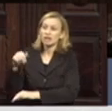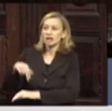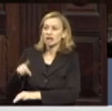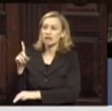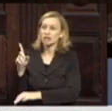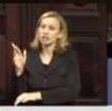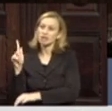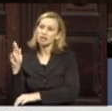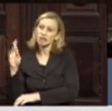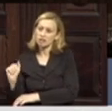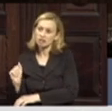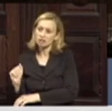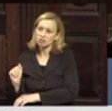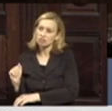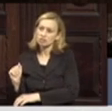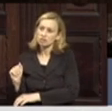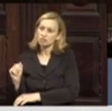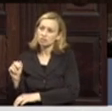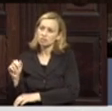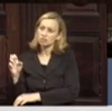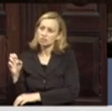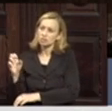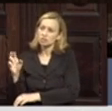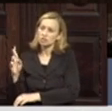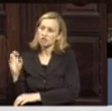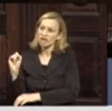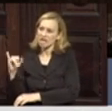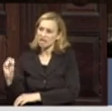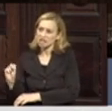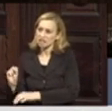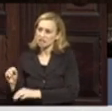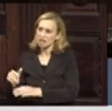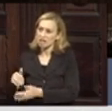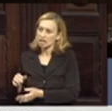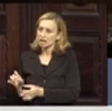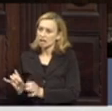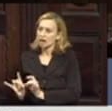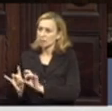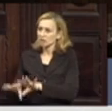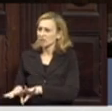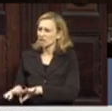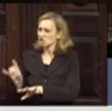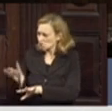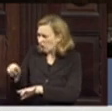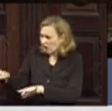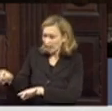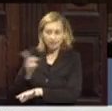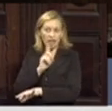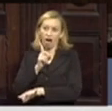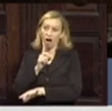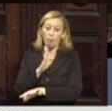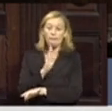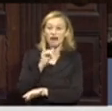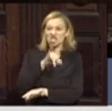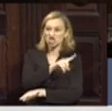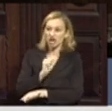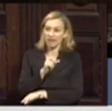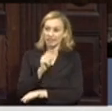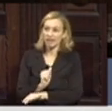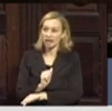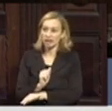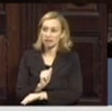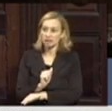de prisão, ou seja uma medida de interceptação telefônica ou de busca e apreensão? Portanto,